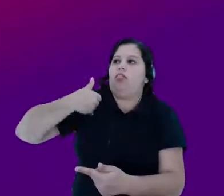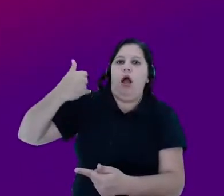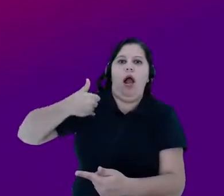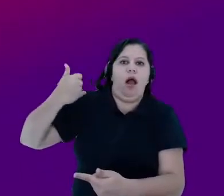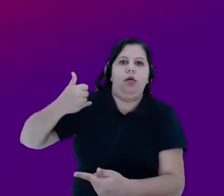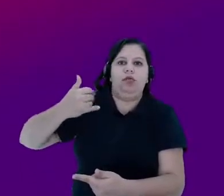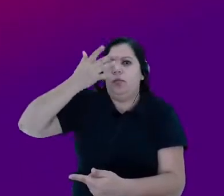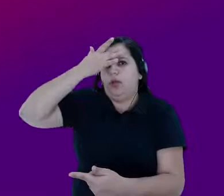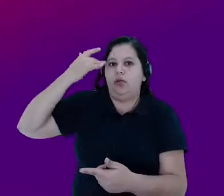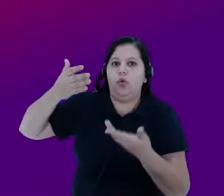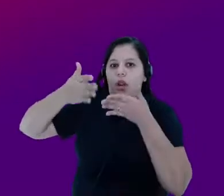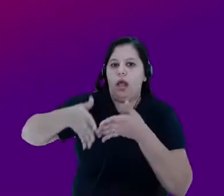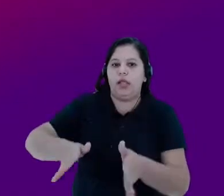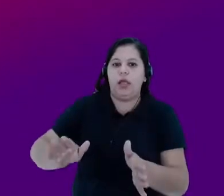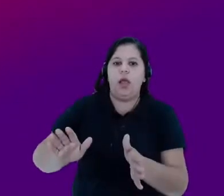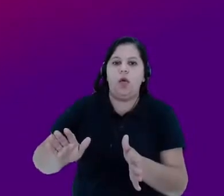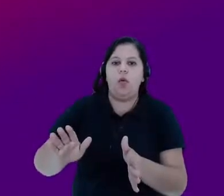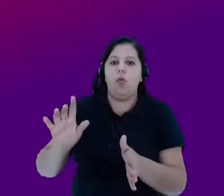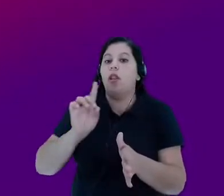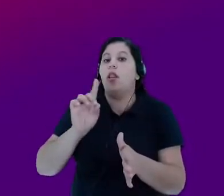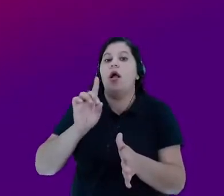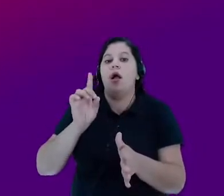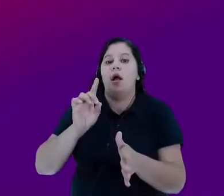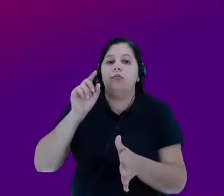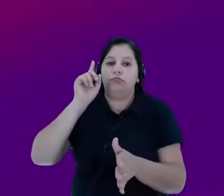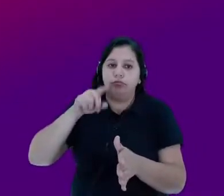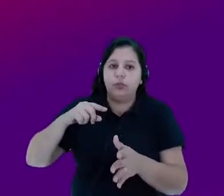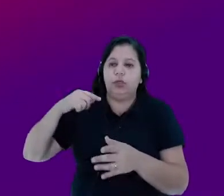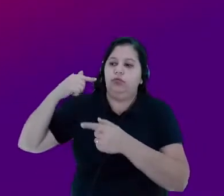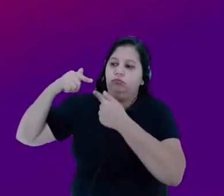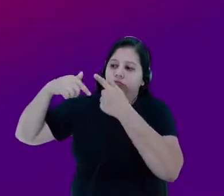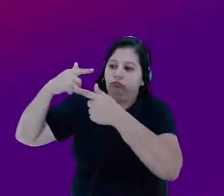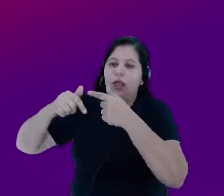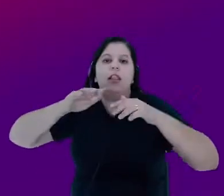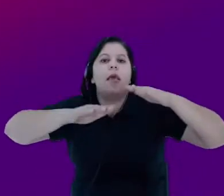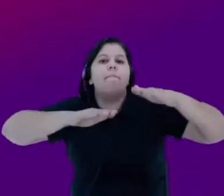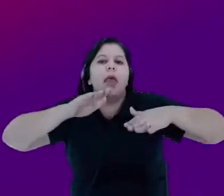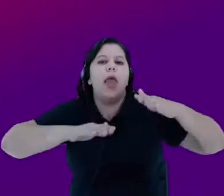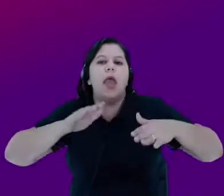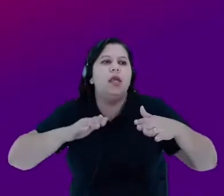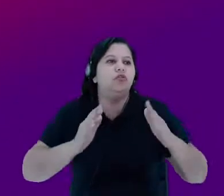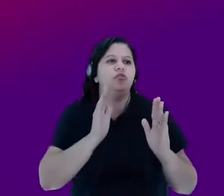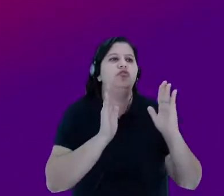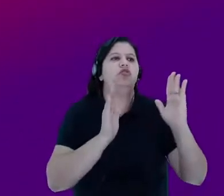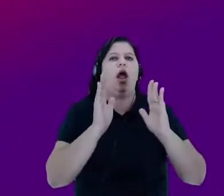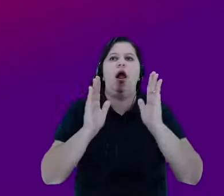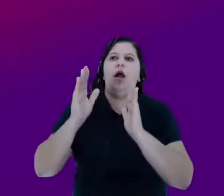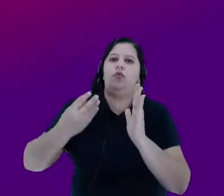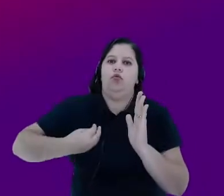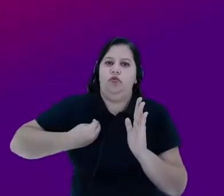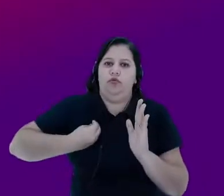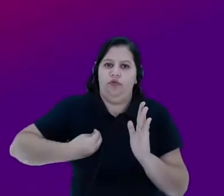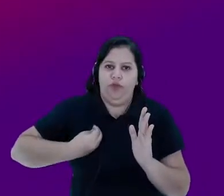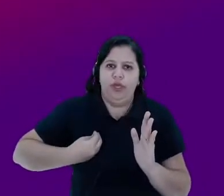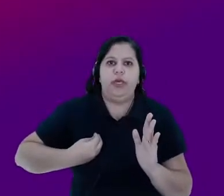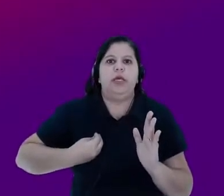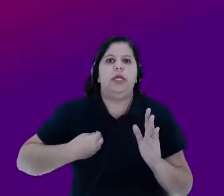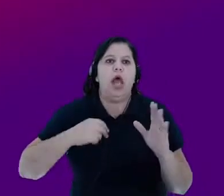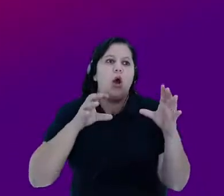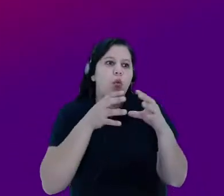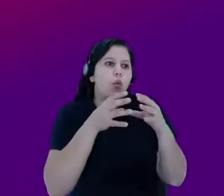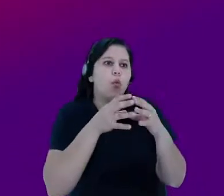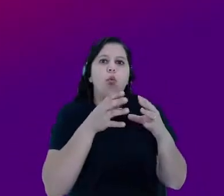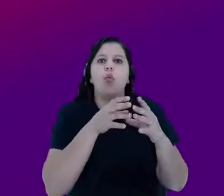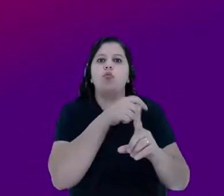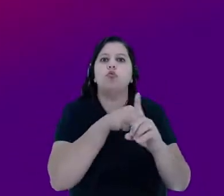nasceram. Isso converge muito com o estágio de vida, classe social, e é essa interseção que acaba motivando